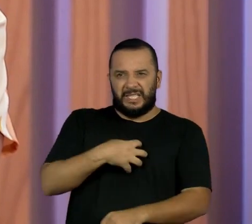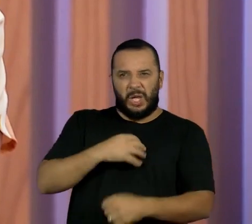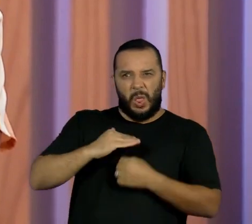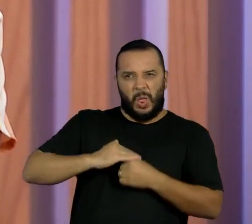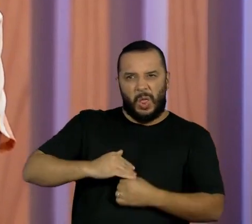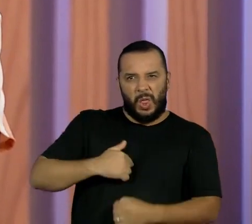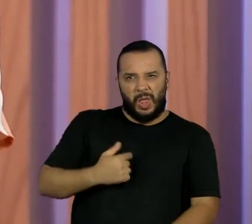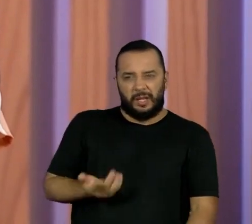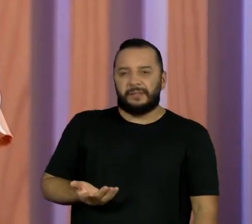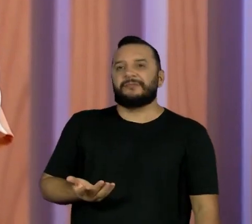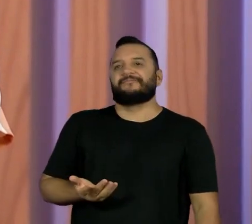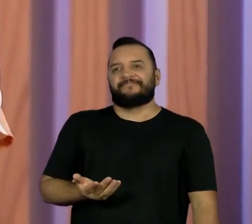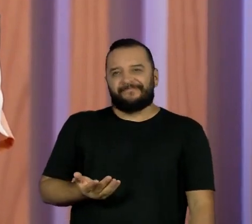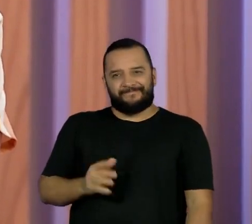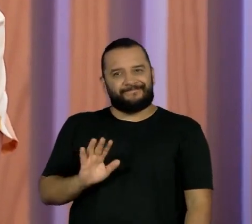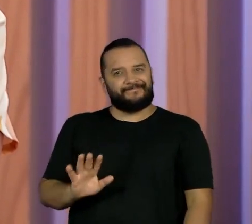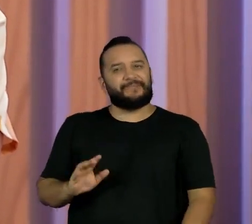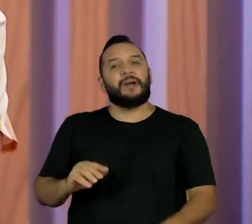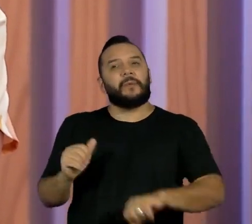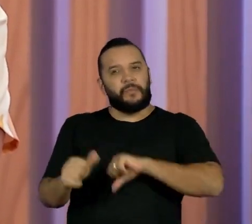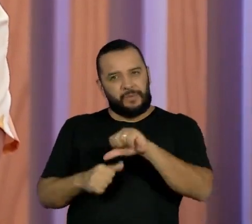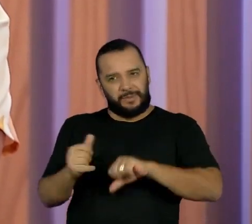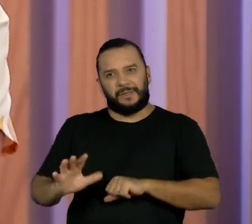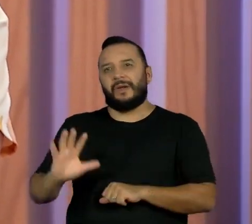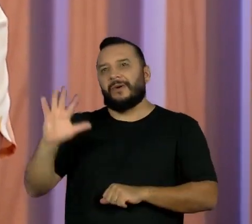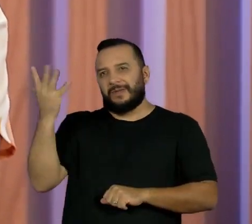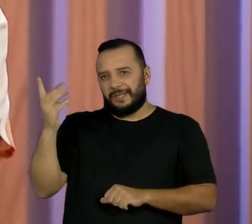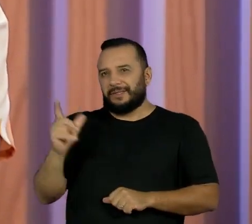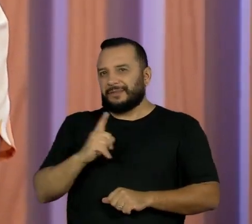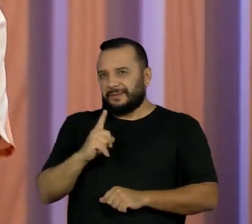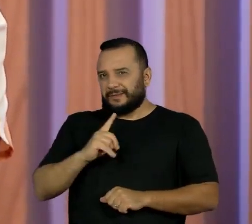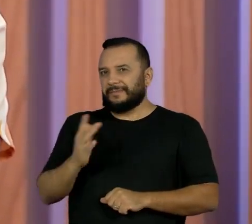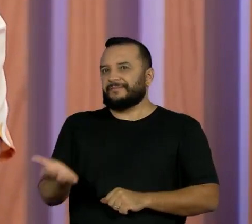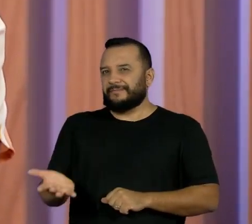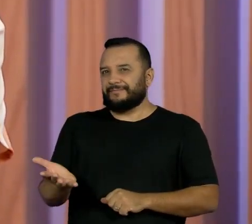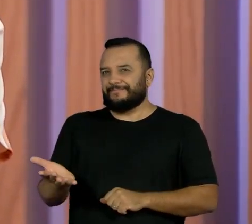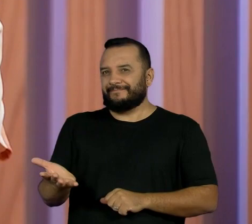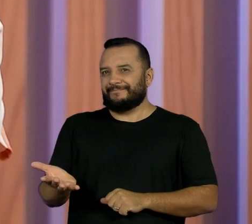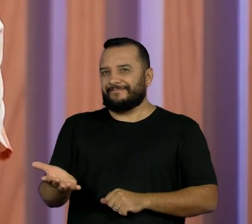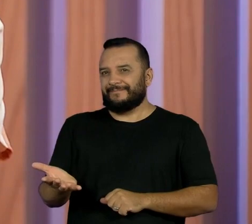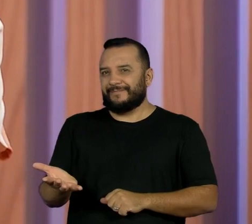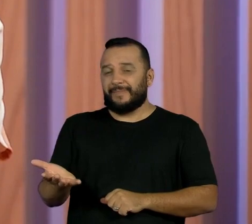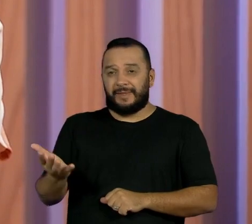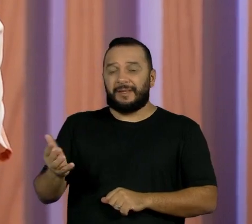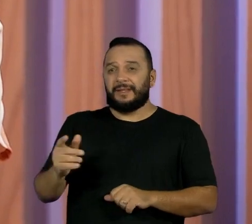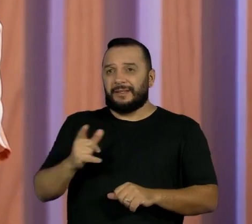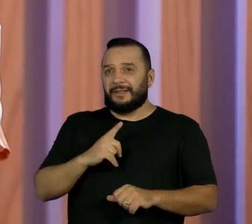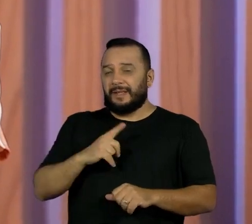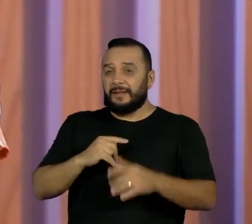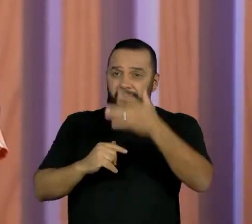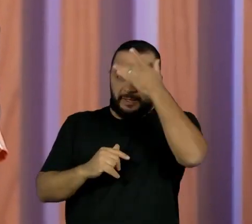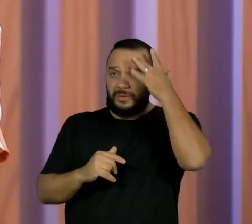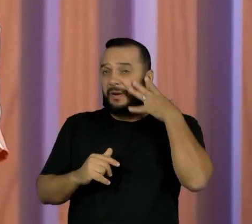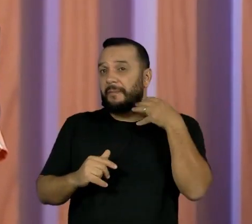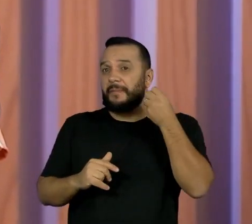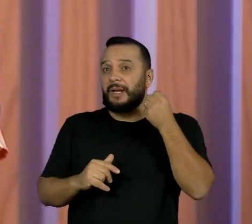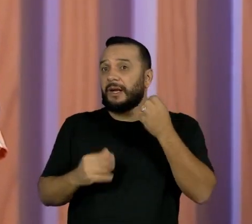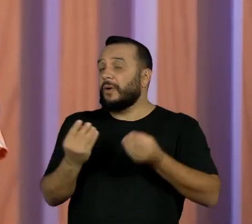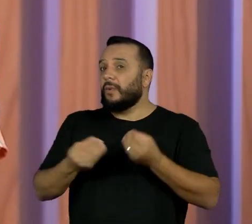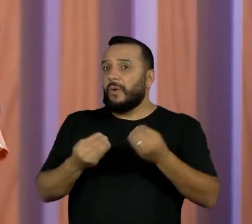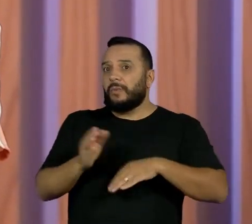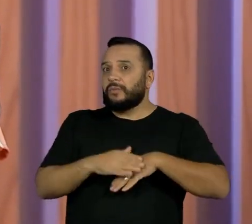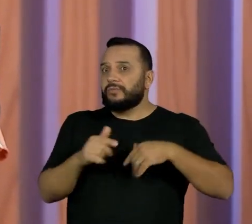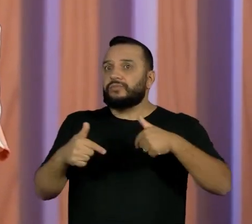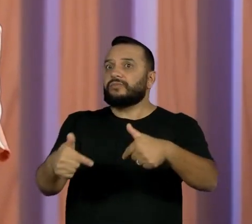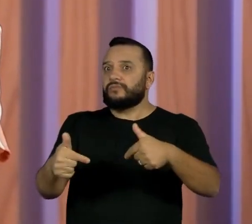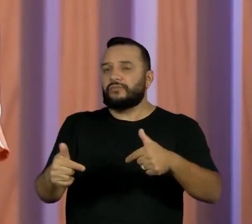se sentem ameaçadas. Sim. Mas a mudança está acontecendo. A gente tem cada vez mais pessoas brancas perguntando o que é que eu posso fazer para